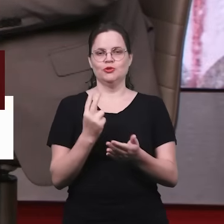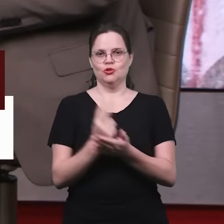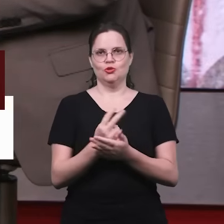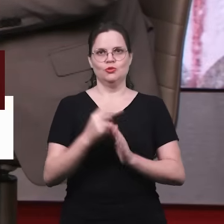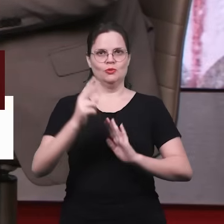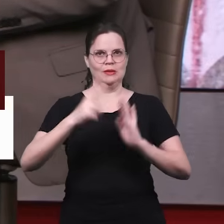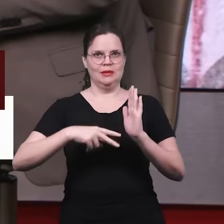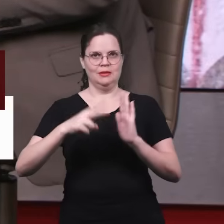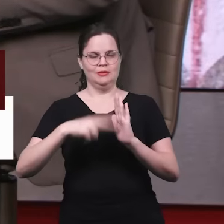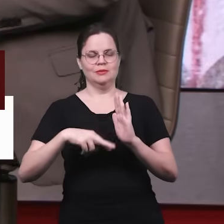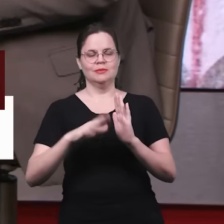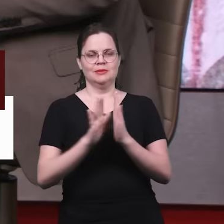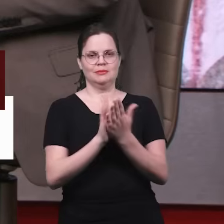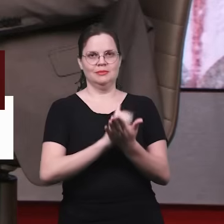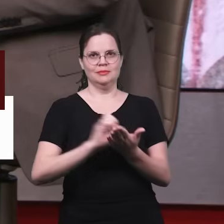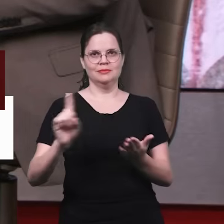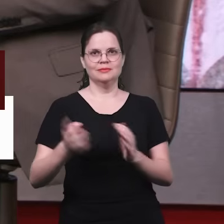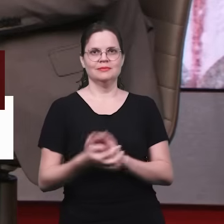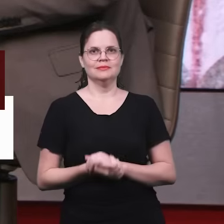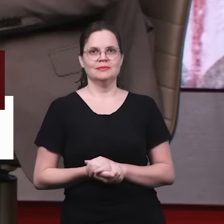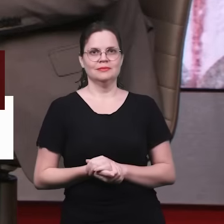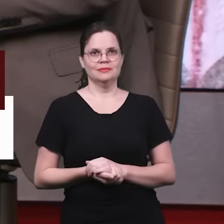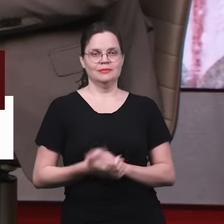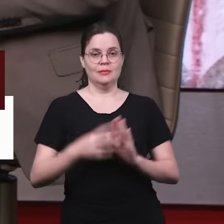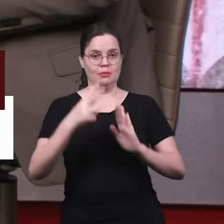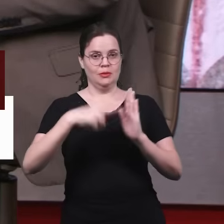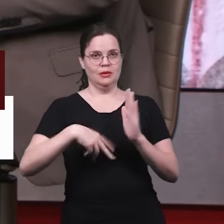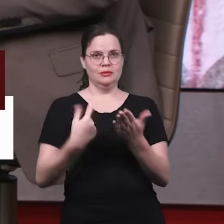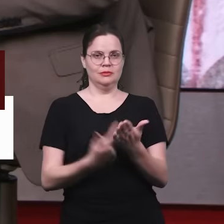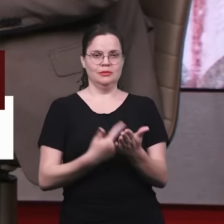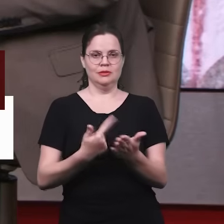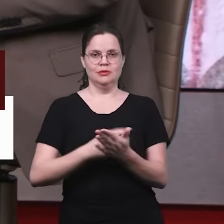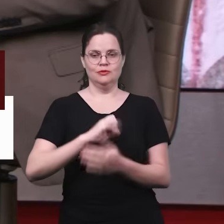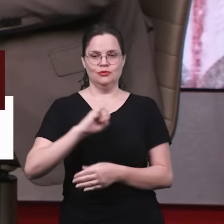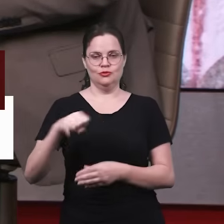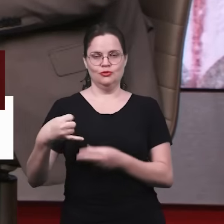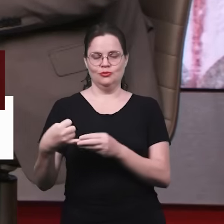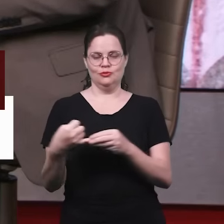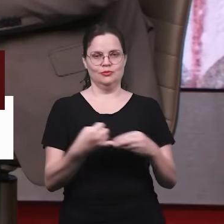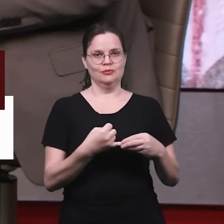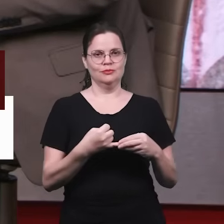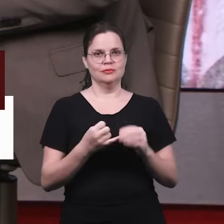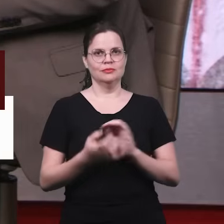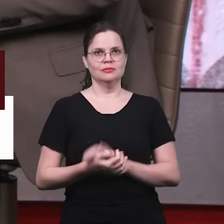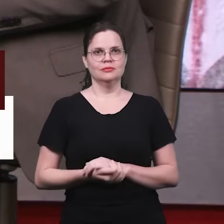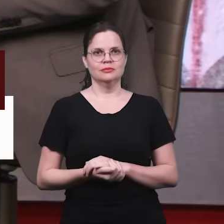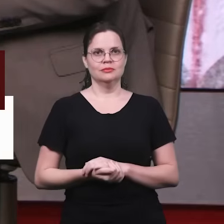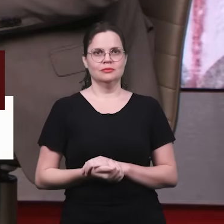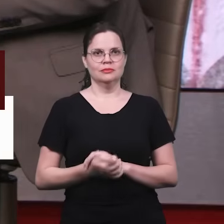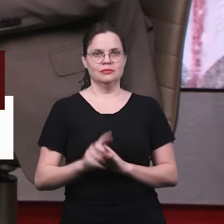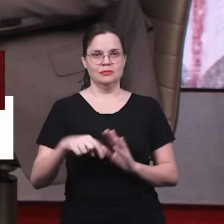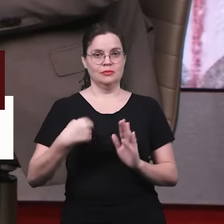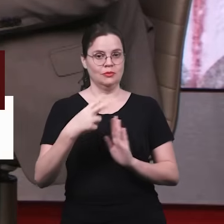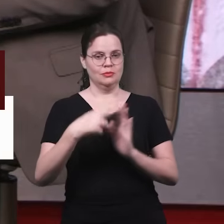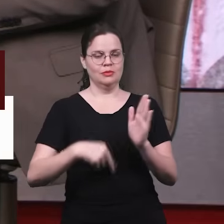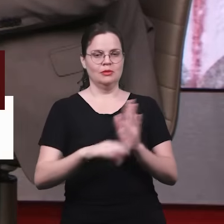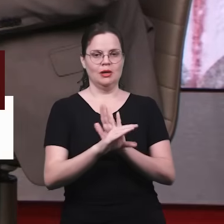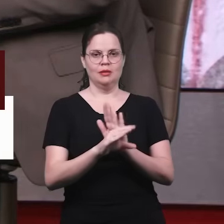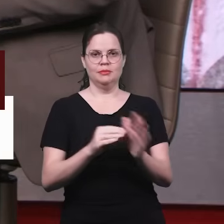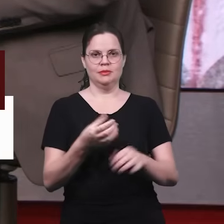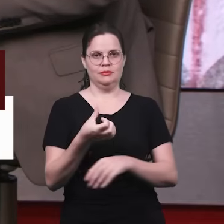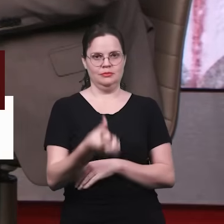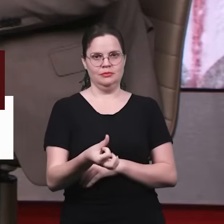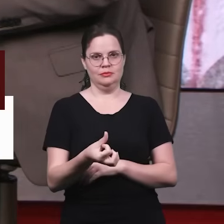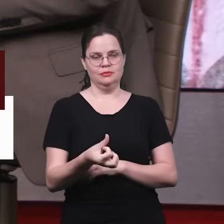prosseguimento à nossa leitura. Nós estamos lendo o livro de Josué e hoje vamos ler o capítulo